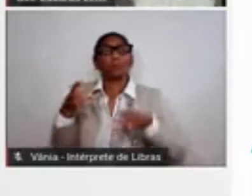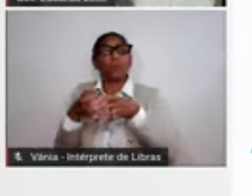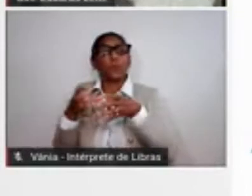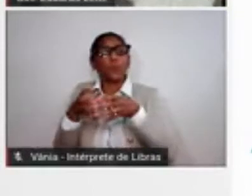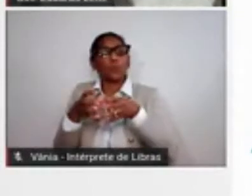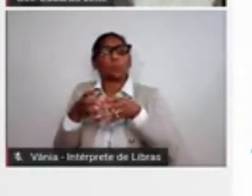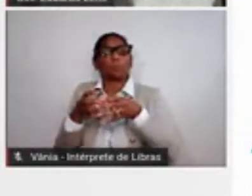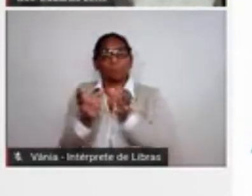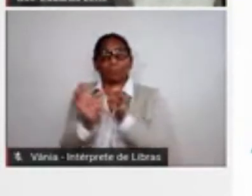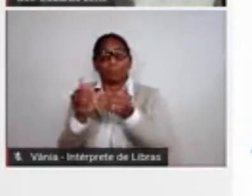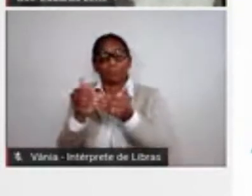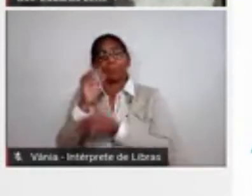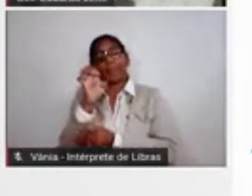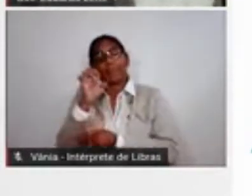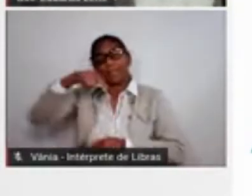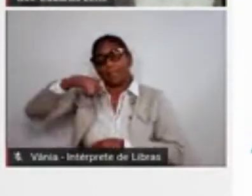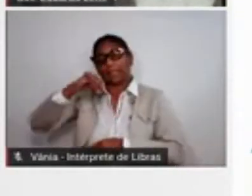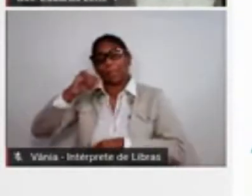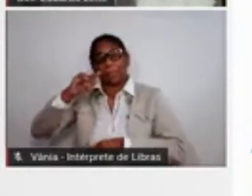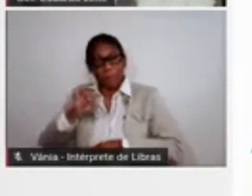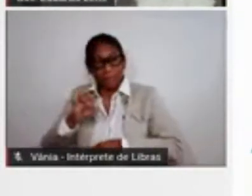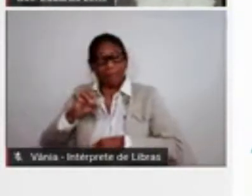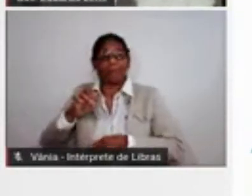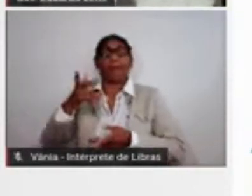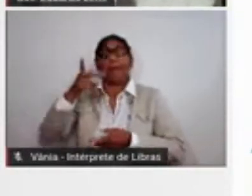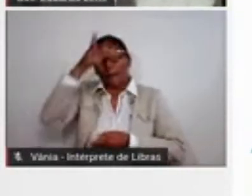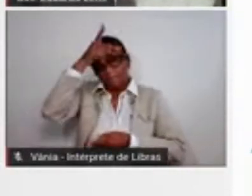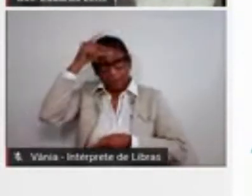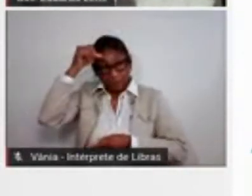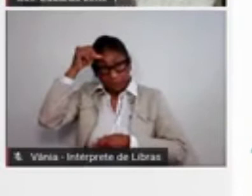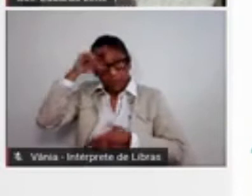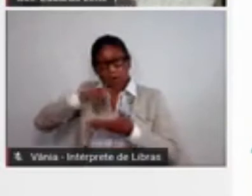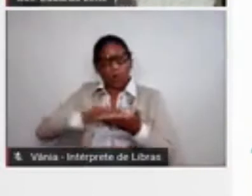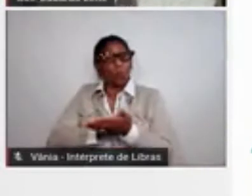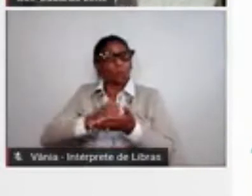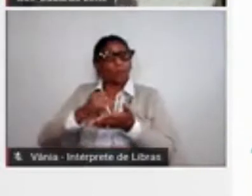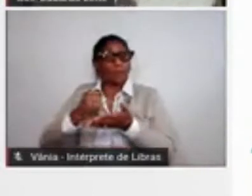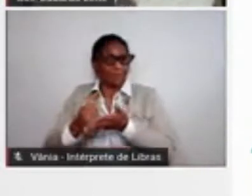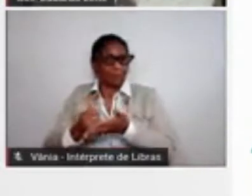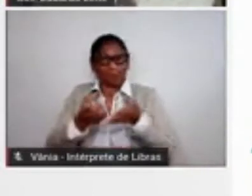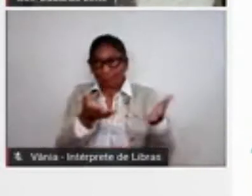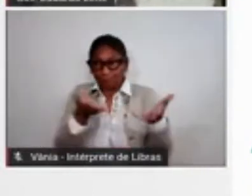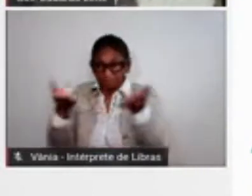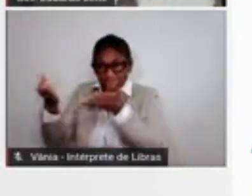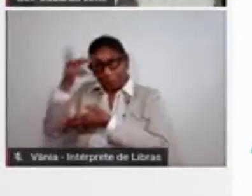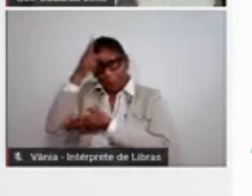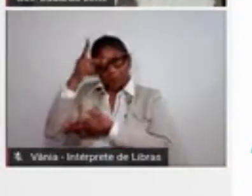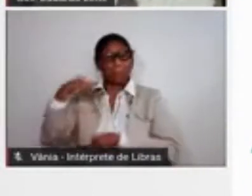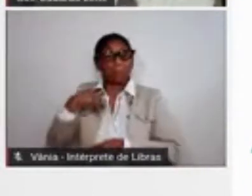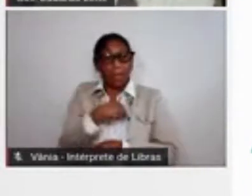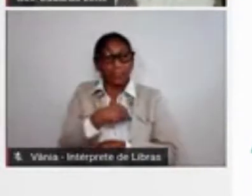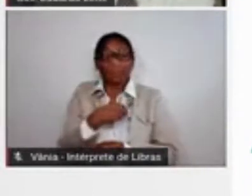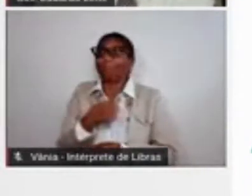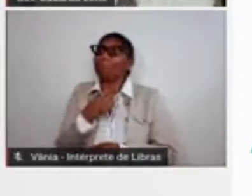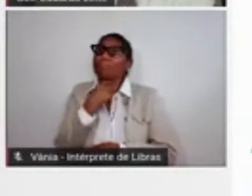A estrutura está disponível, a prefeitura fez a contratação, mas há dificuldade de contratação de equipe médica para garantir a abertura